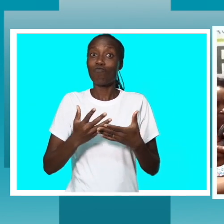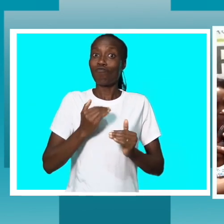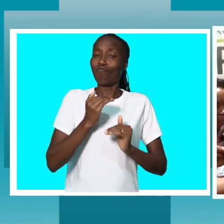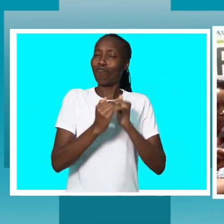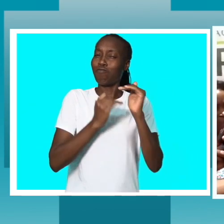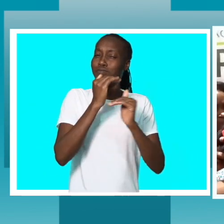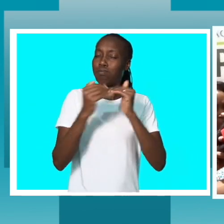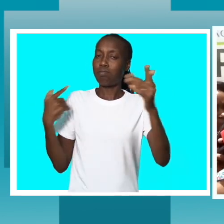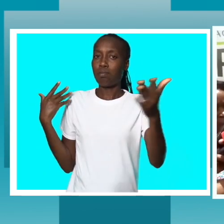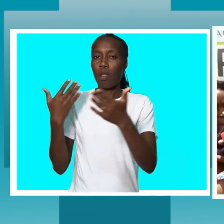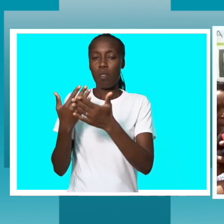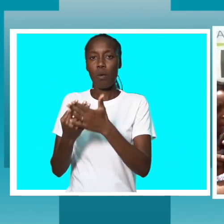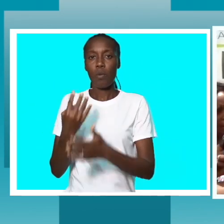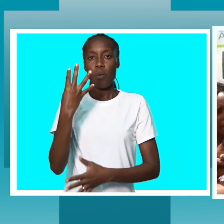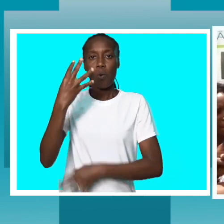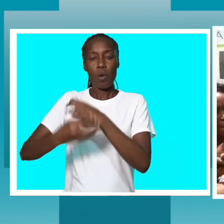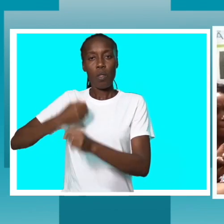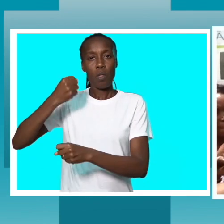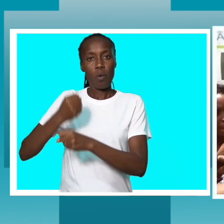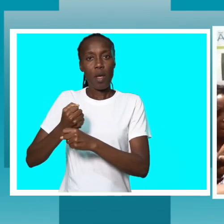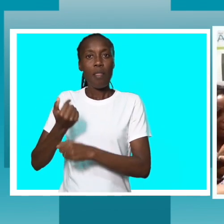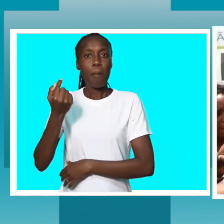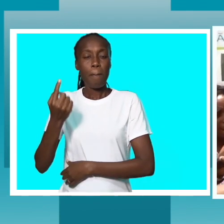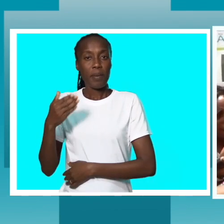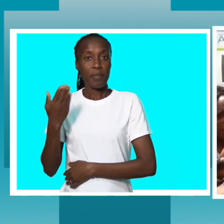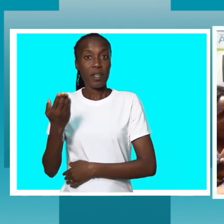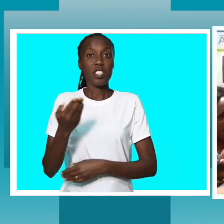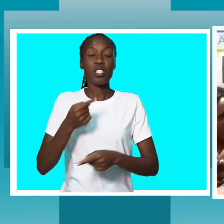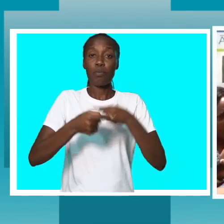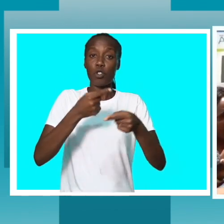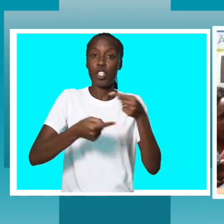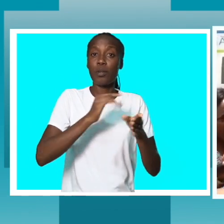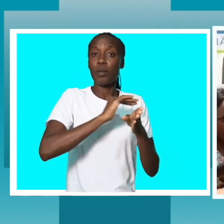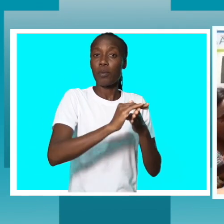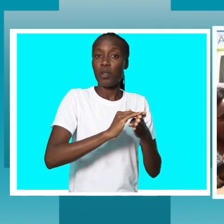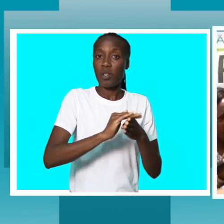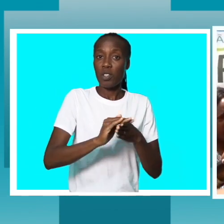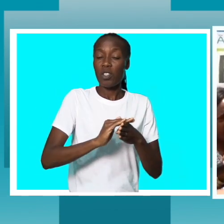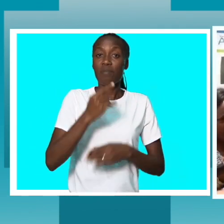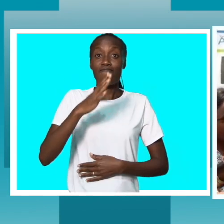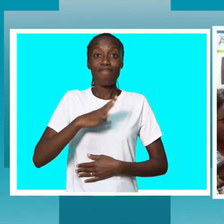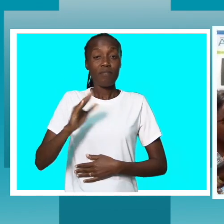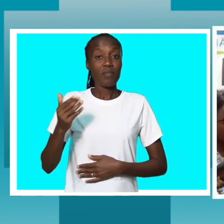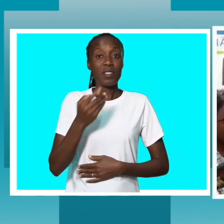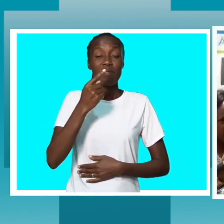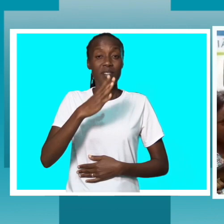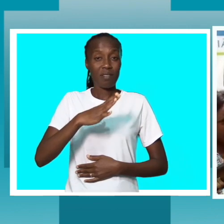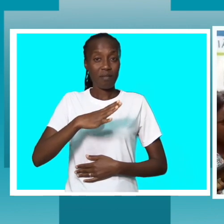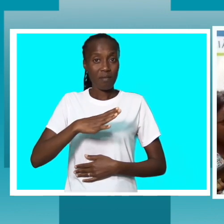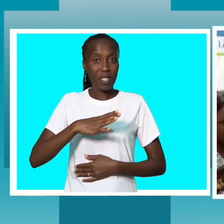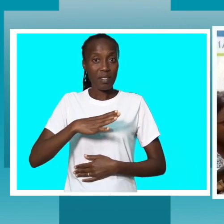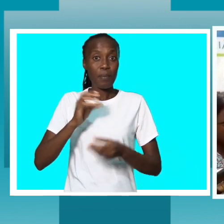ao longo destes 4 anos e meio de implementação deste projeto. Como sabe, como tive a ocasião de dizer na